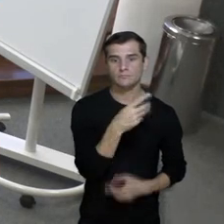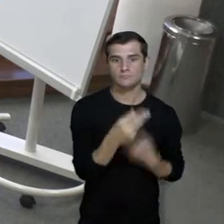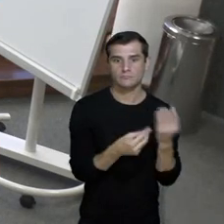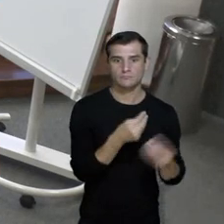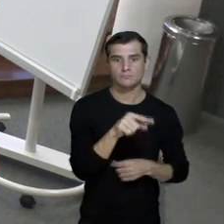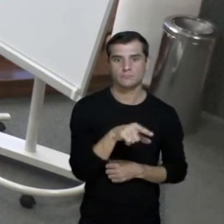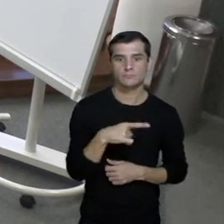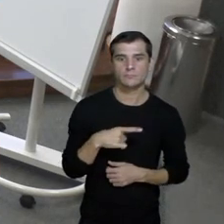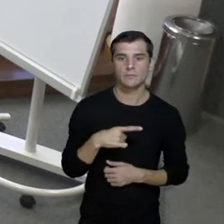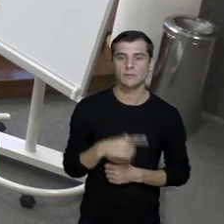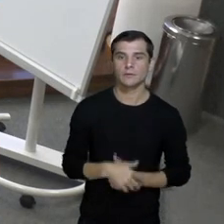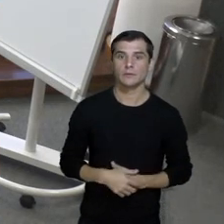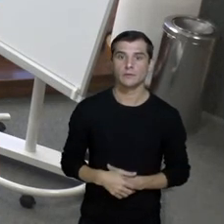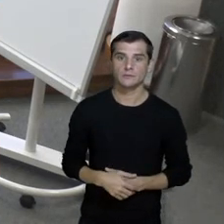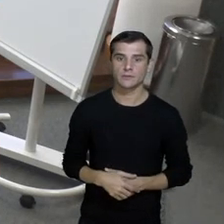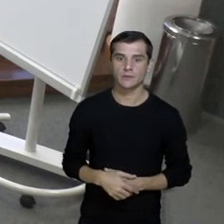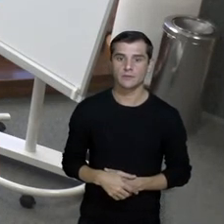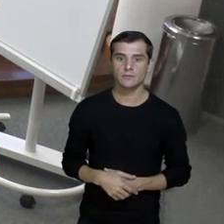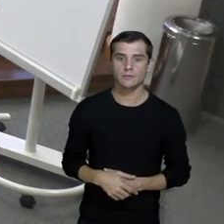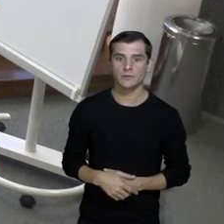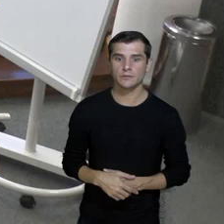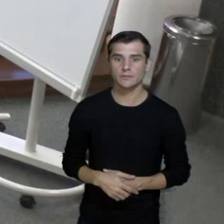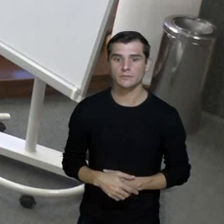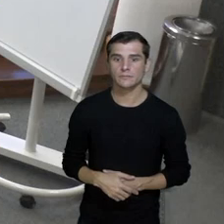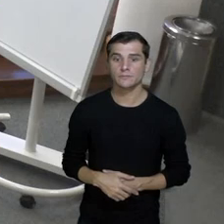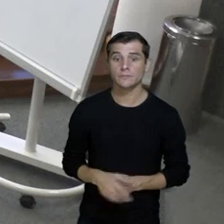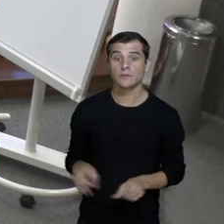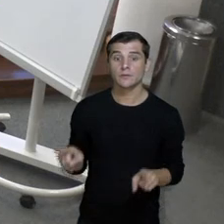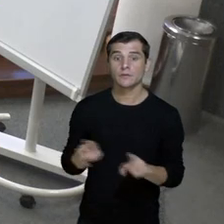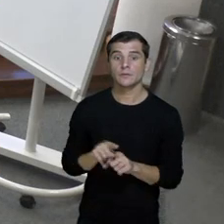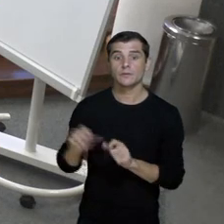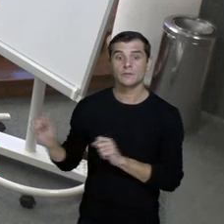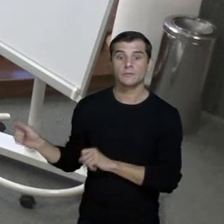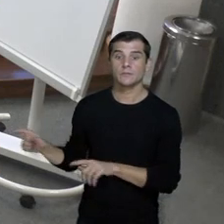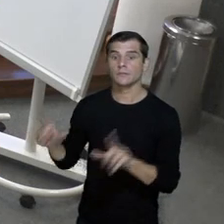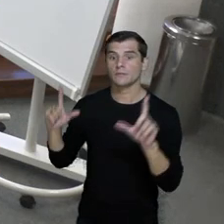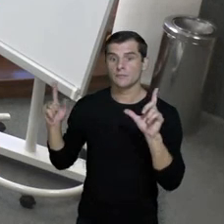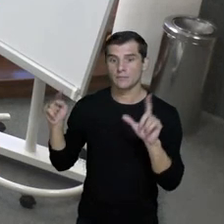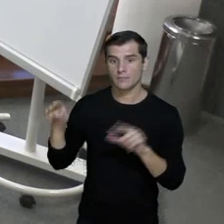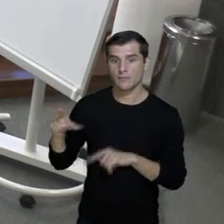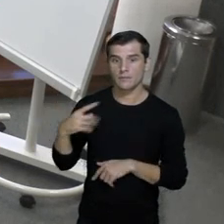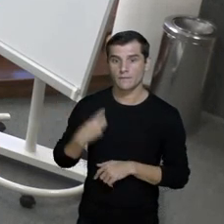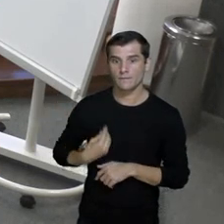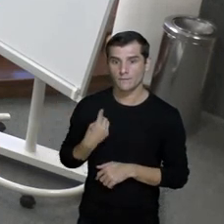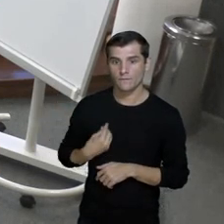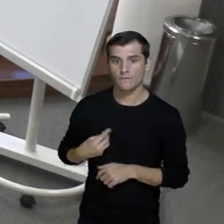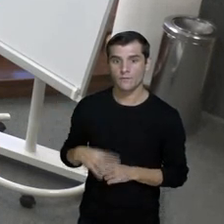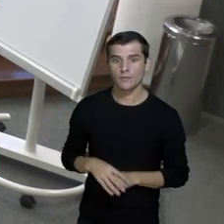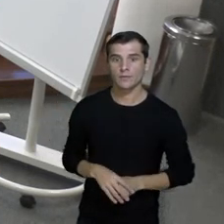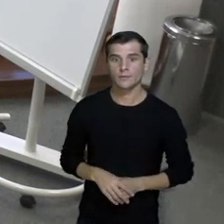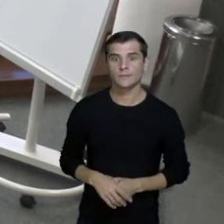Ah tá E aí então eu quero passar para S mostra ali mais a adiante faz favor para